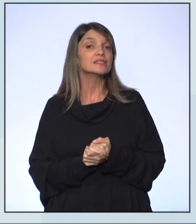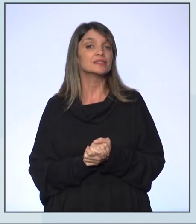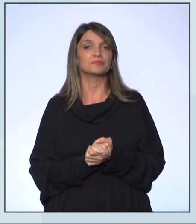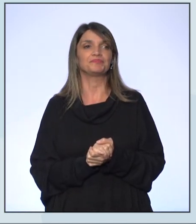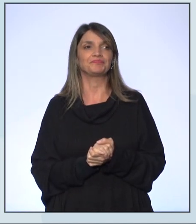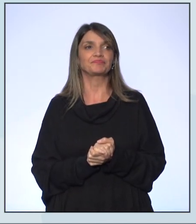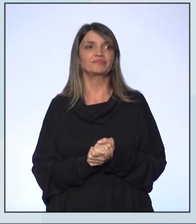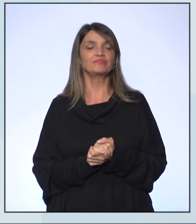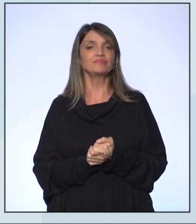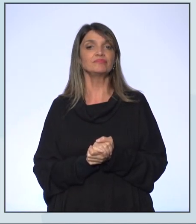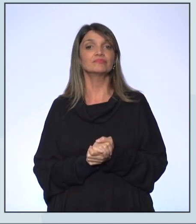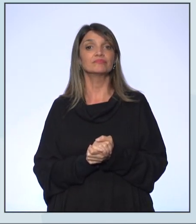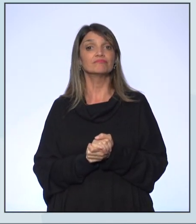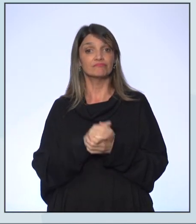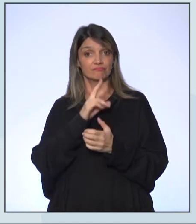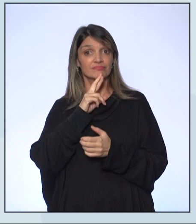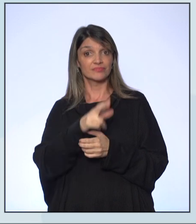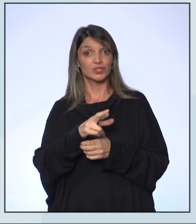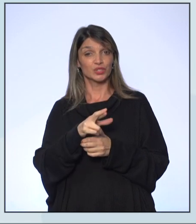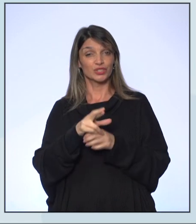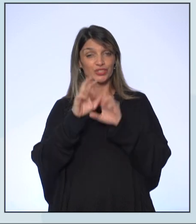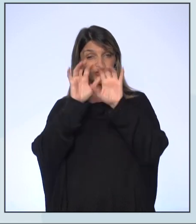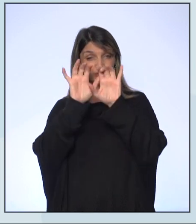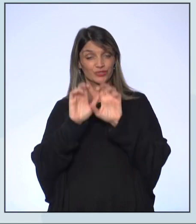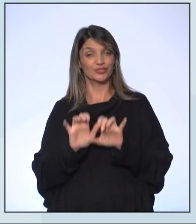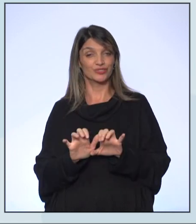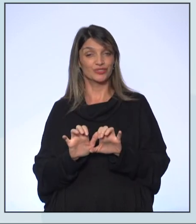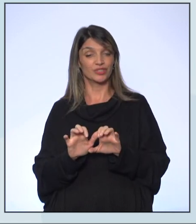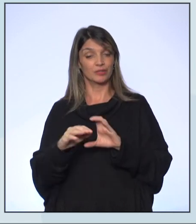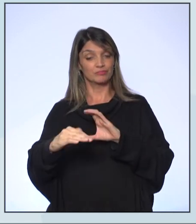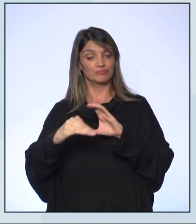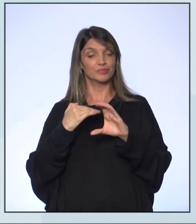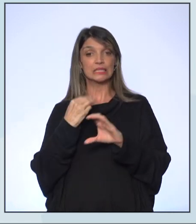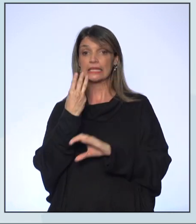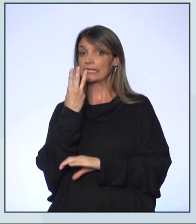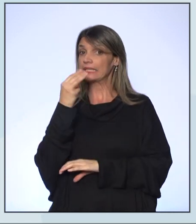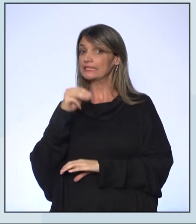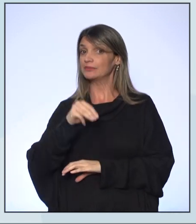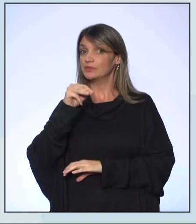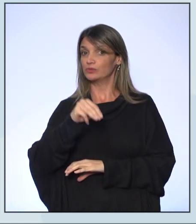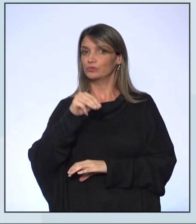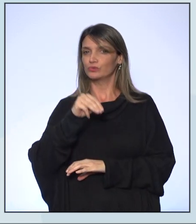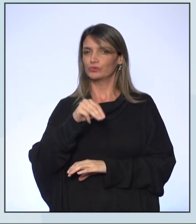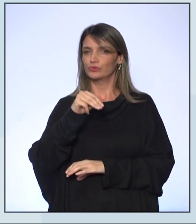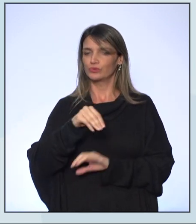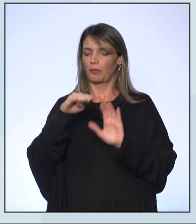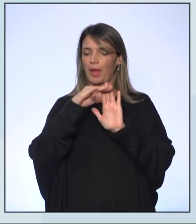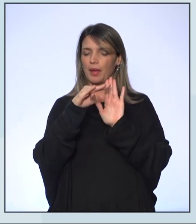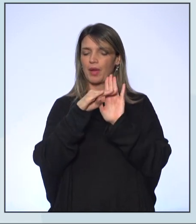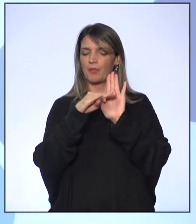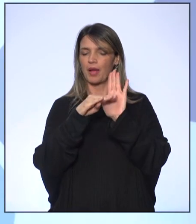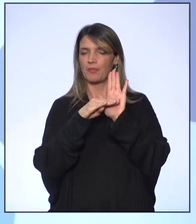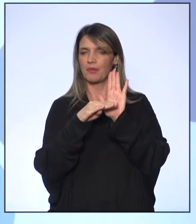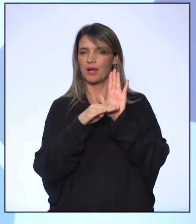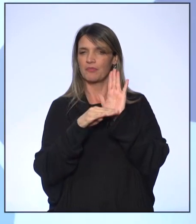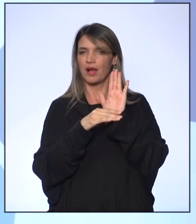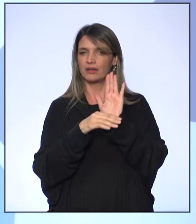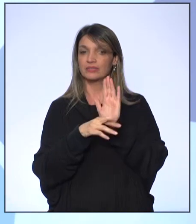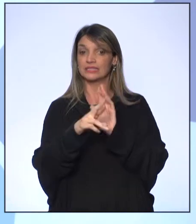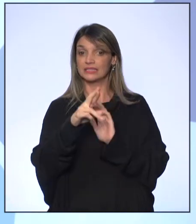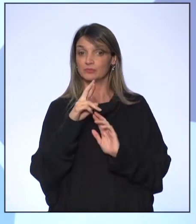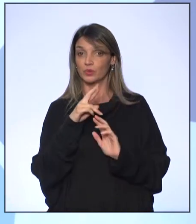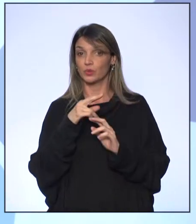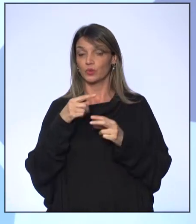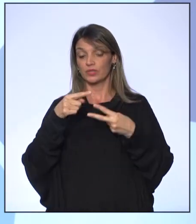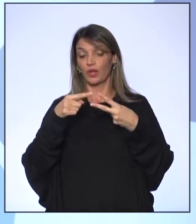Eu preciso que você coloque essa resposta aí no chat, tá bom? Então eu vou te dar 3 minutos para você formular aí a resposta para